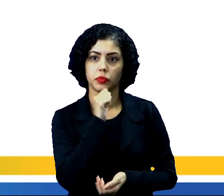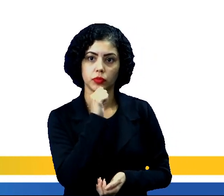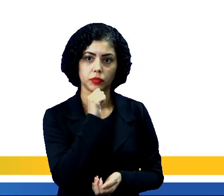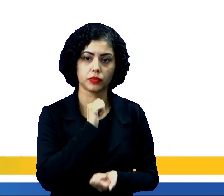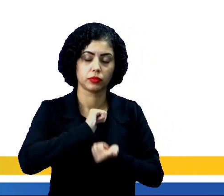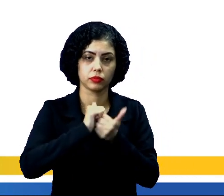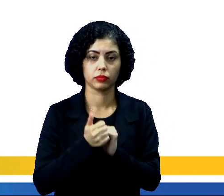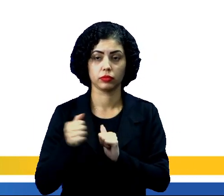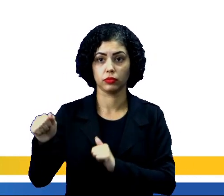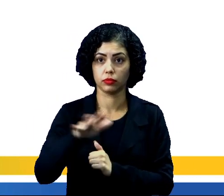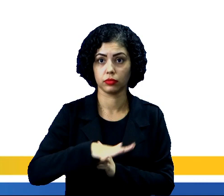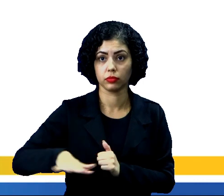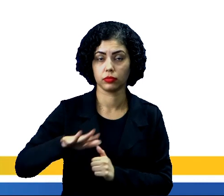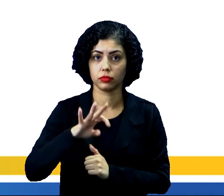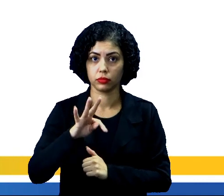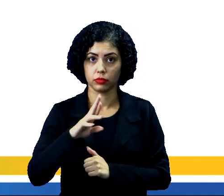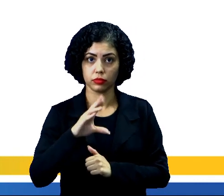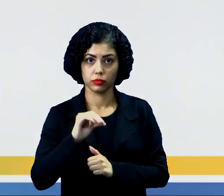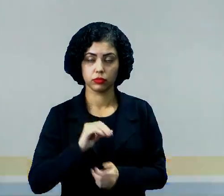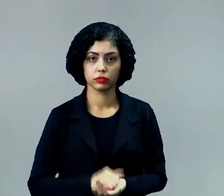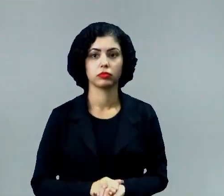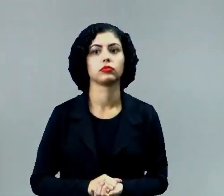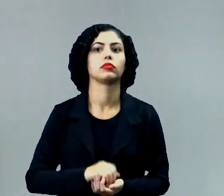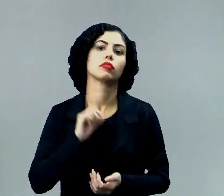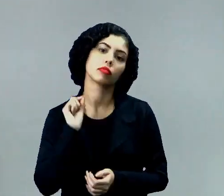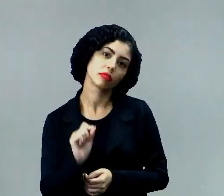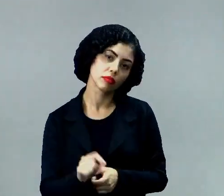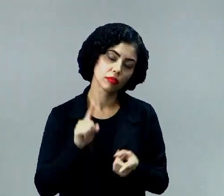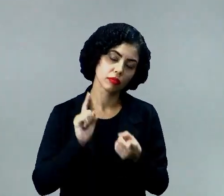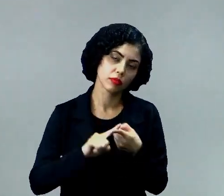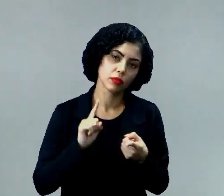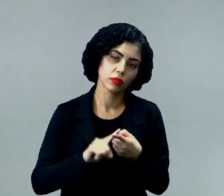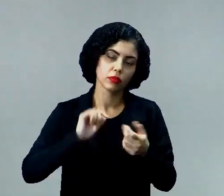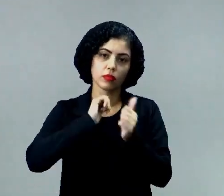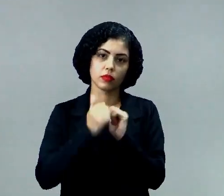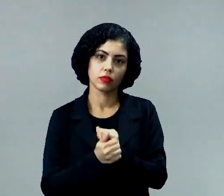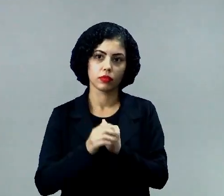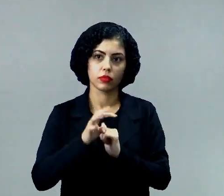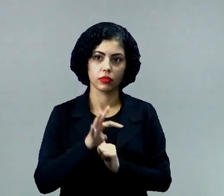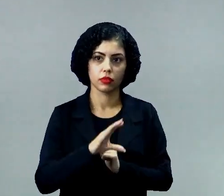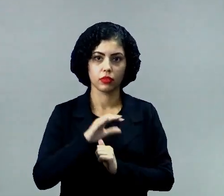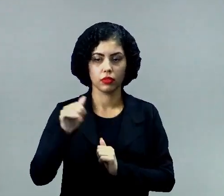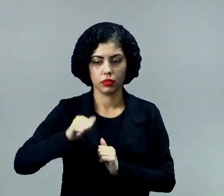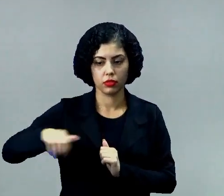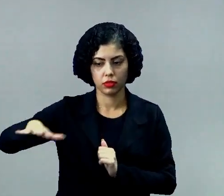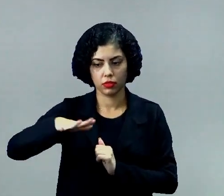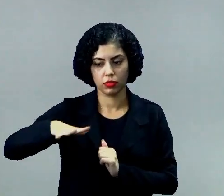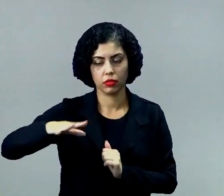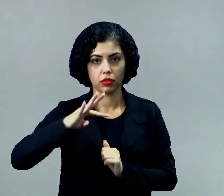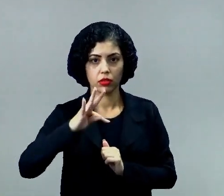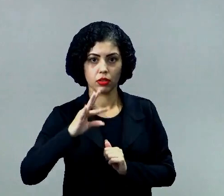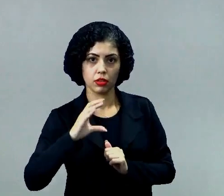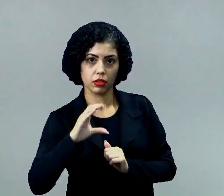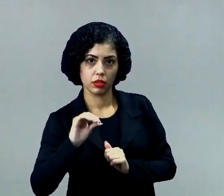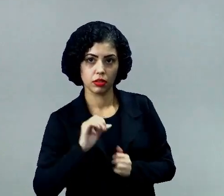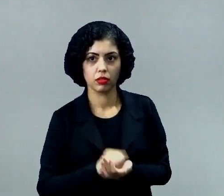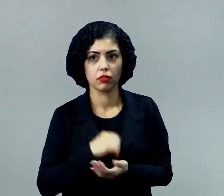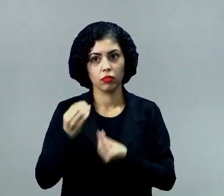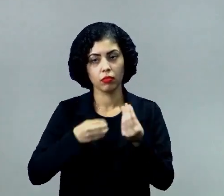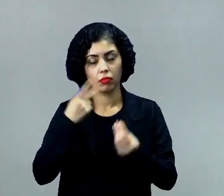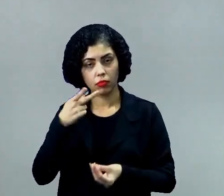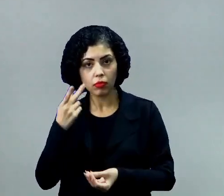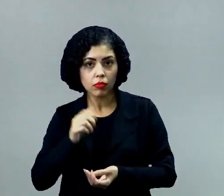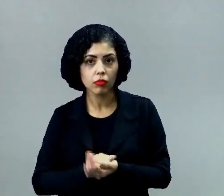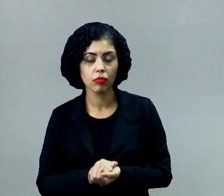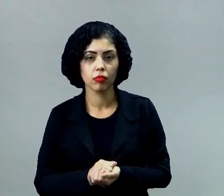de esportes de campo e taco. Por que esporte de campo e taco? Porque, como eu